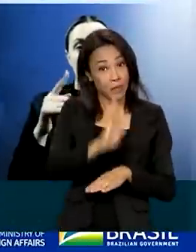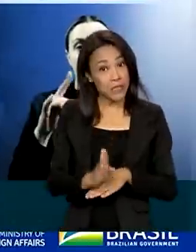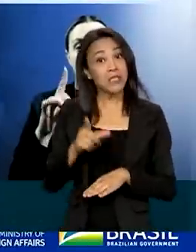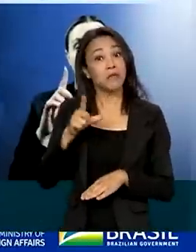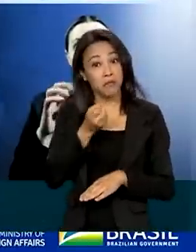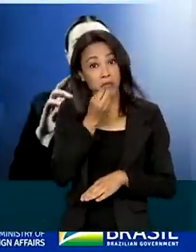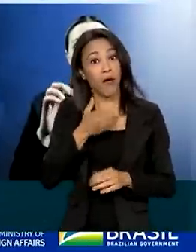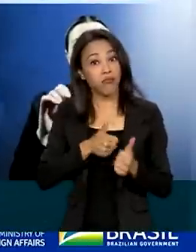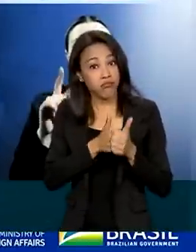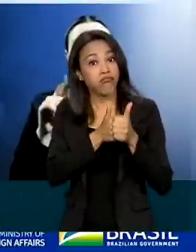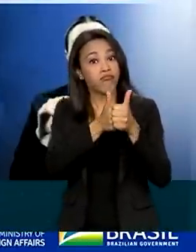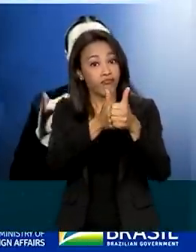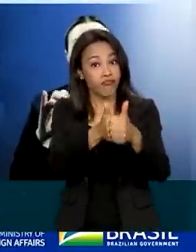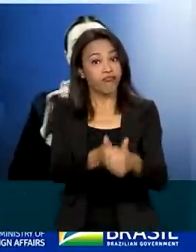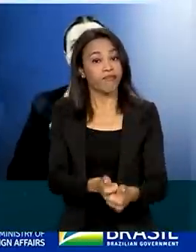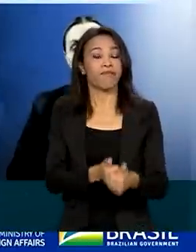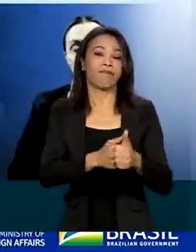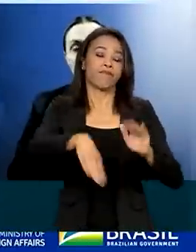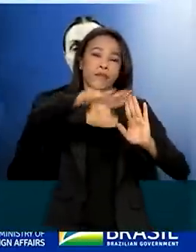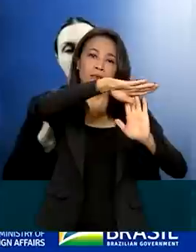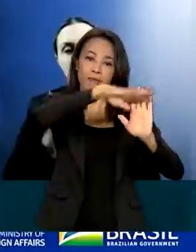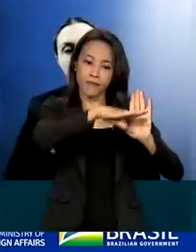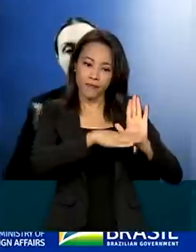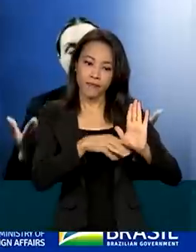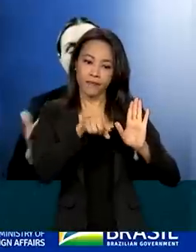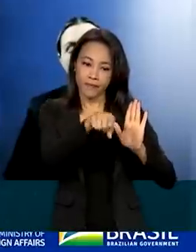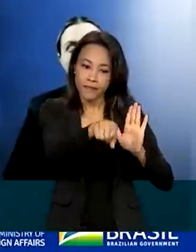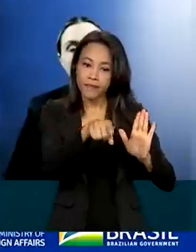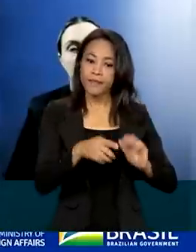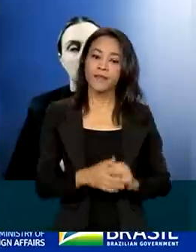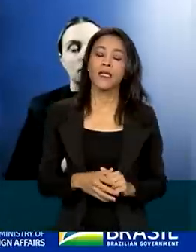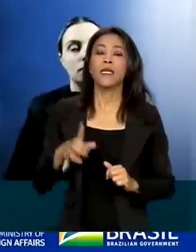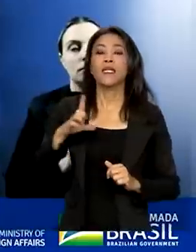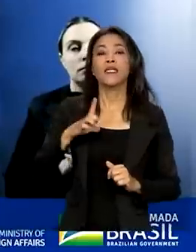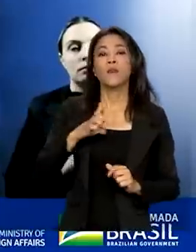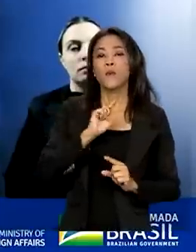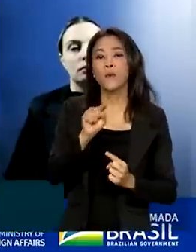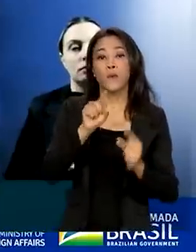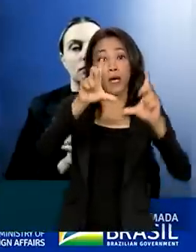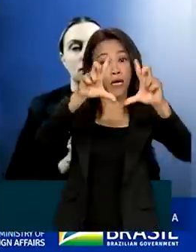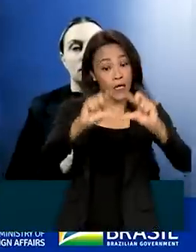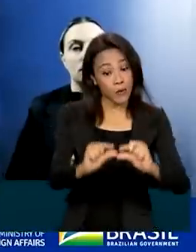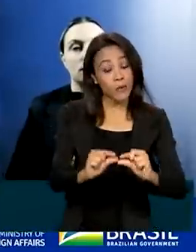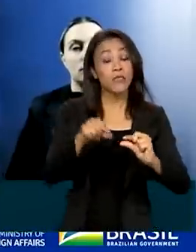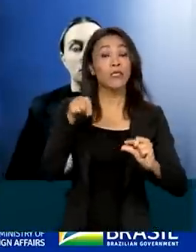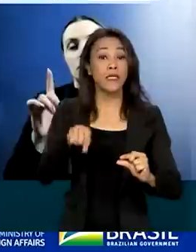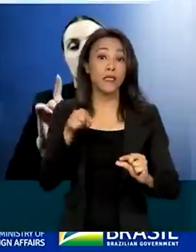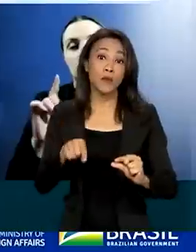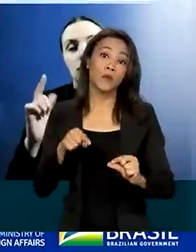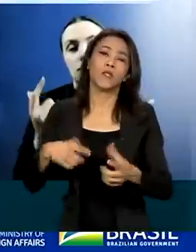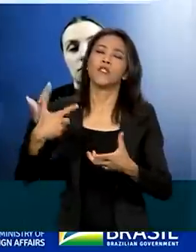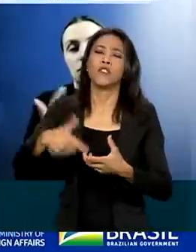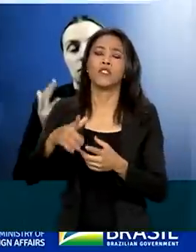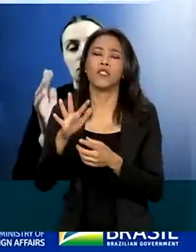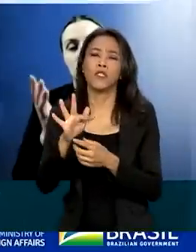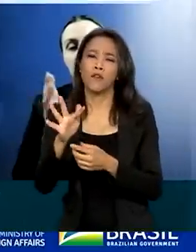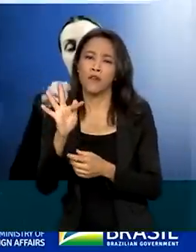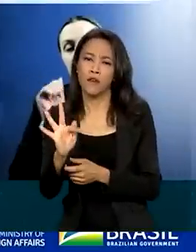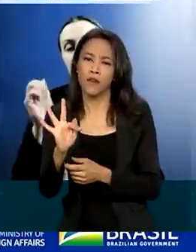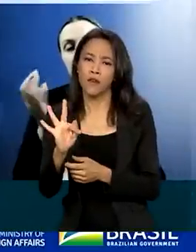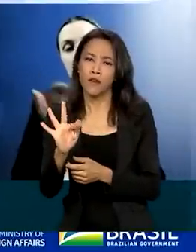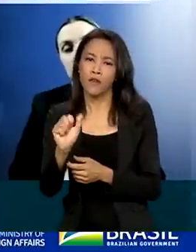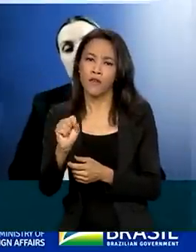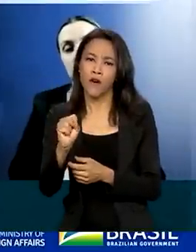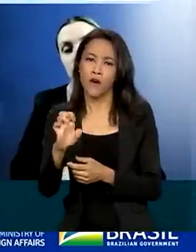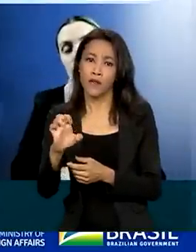na agenda de descarbonização da matriz energética Ou seja a diminuição do uso de combustíveis fósseis e o aumento de fontes